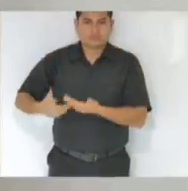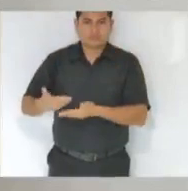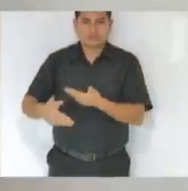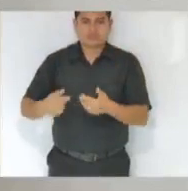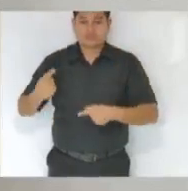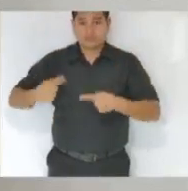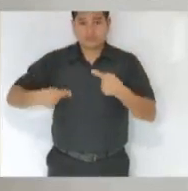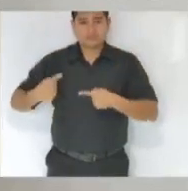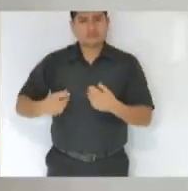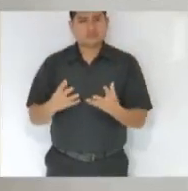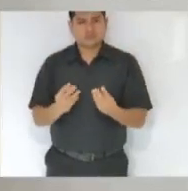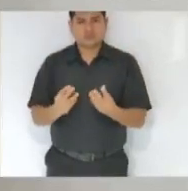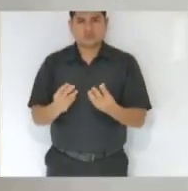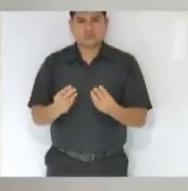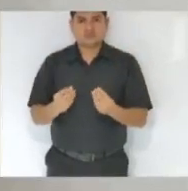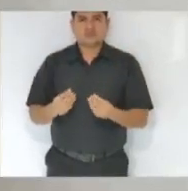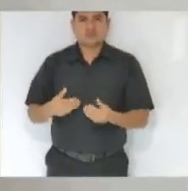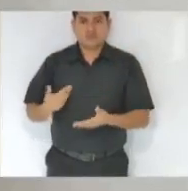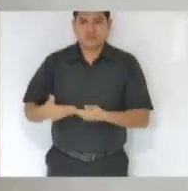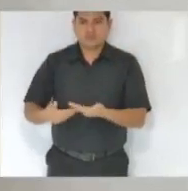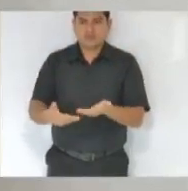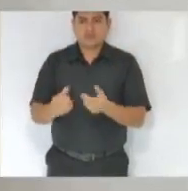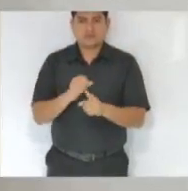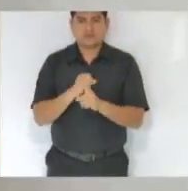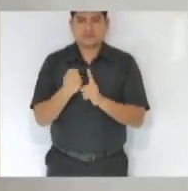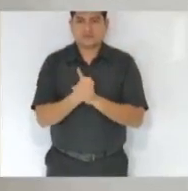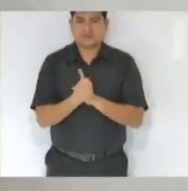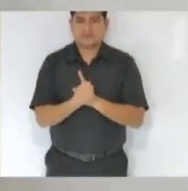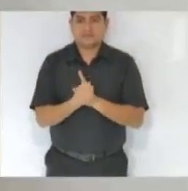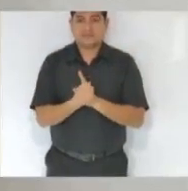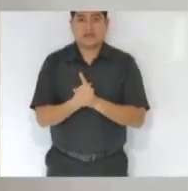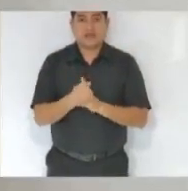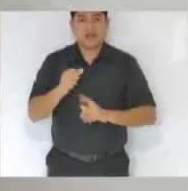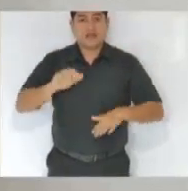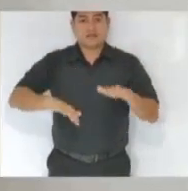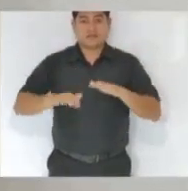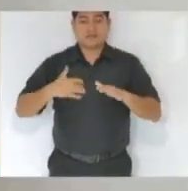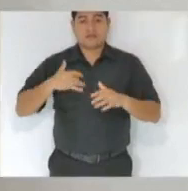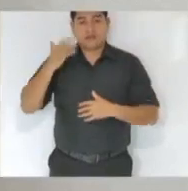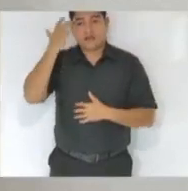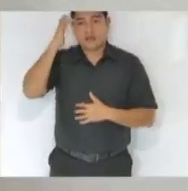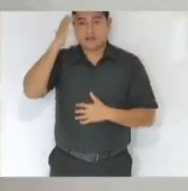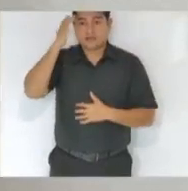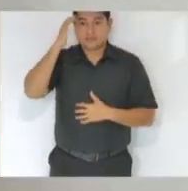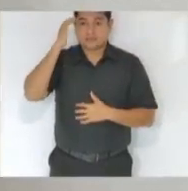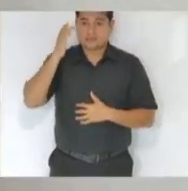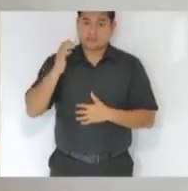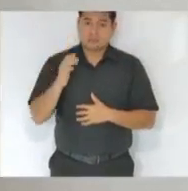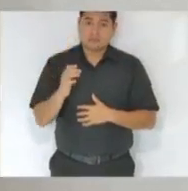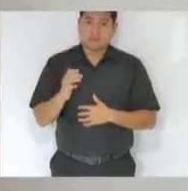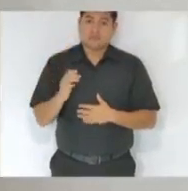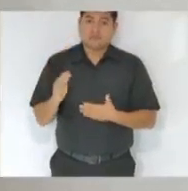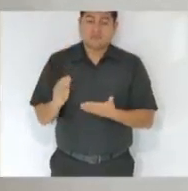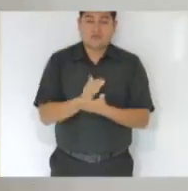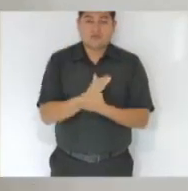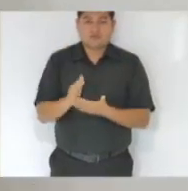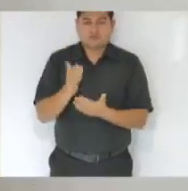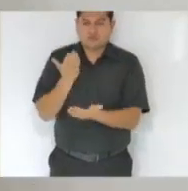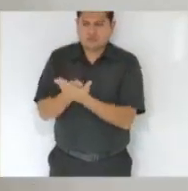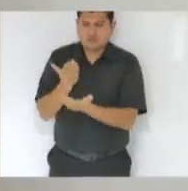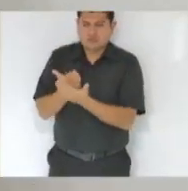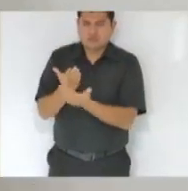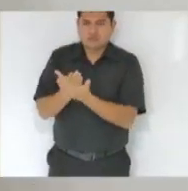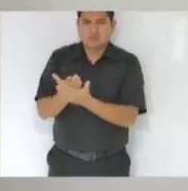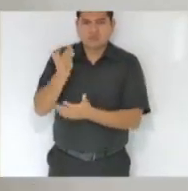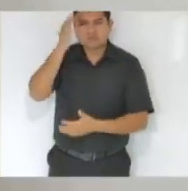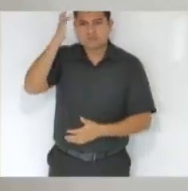tempo, ele permeou a sociedade. Muitas vezes acharam, ou muitos estudiosos acreditavam, que talvez